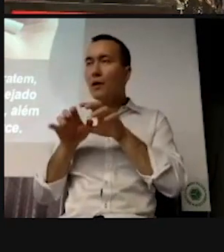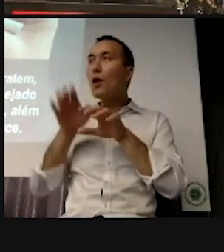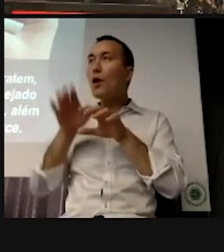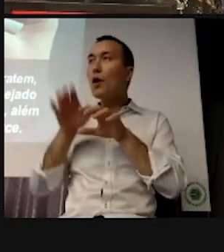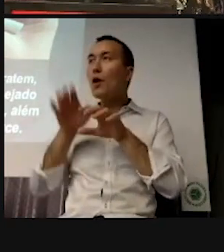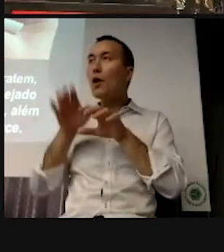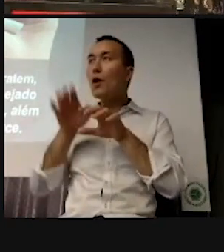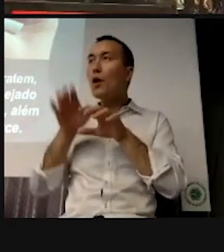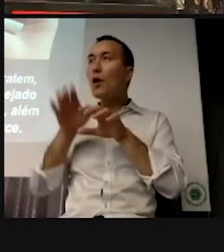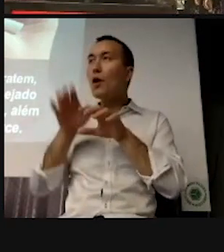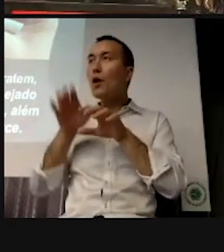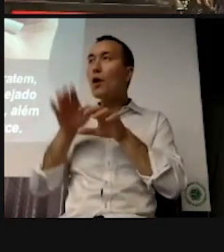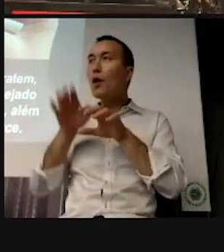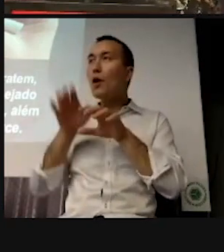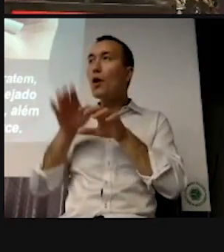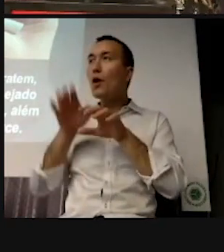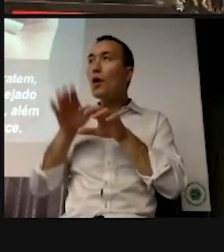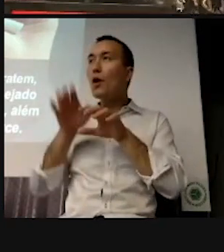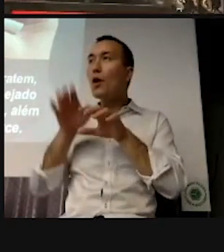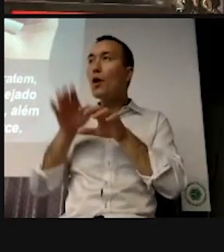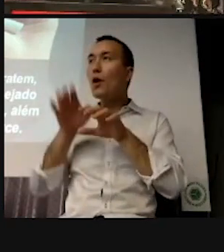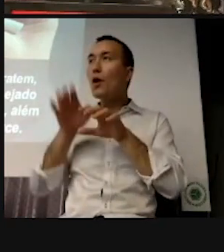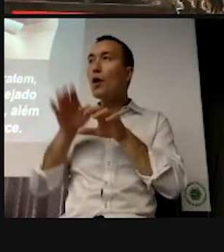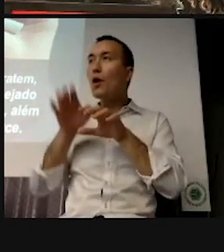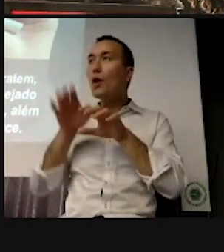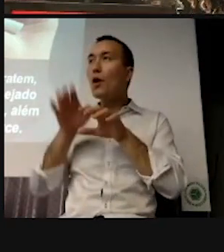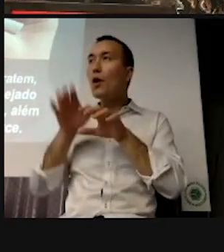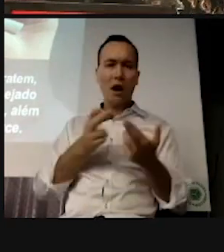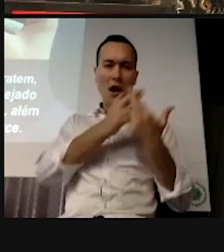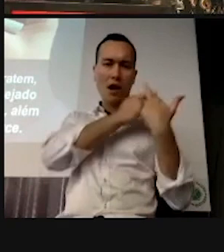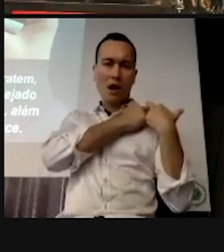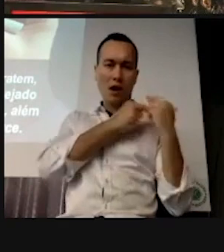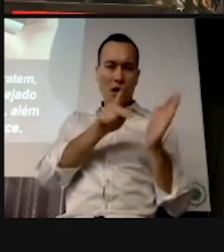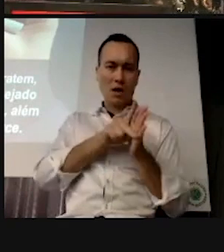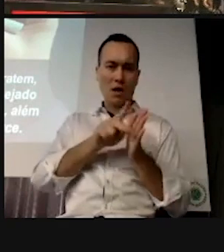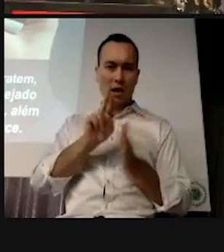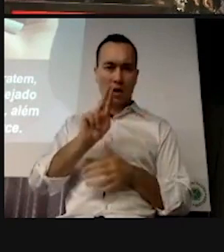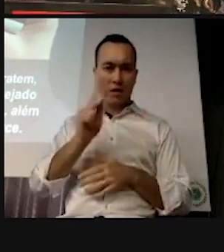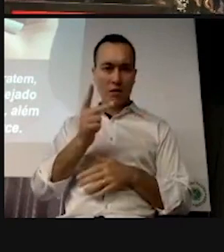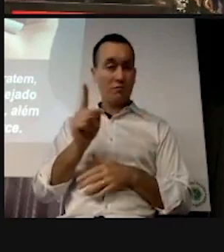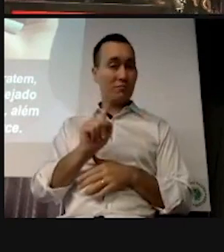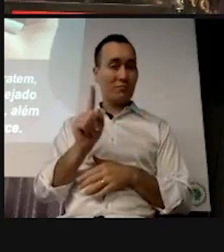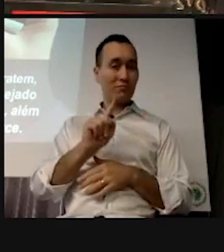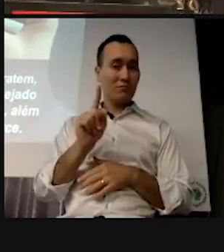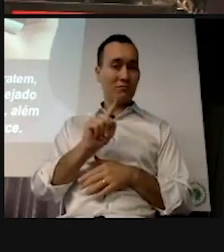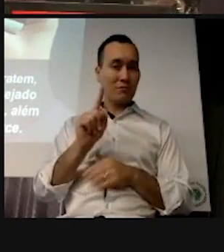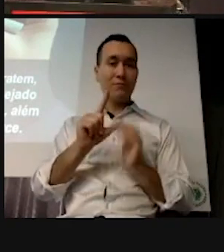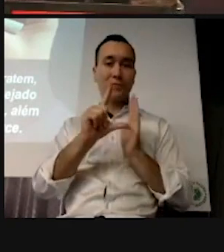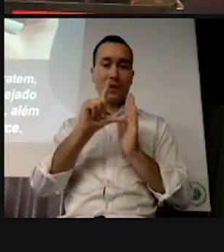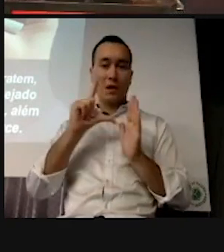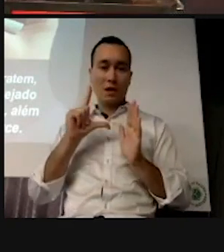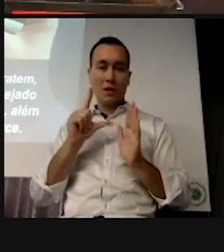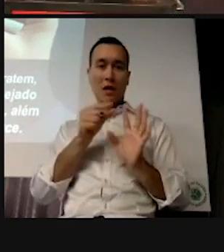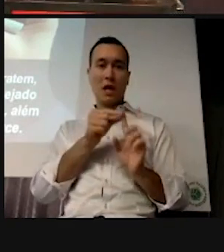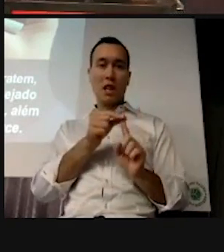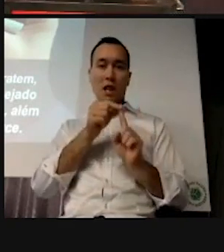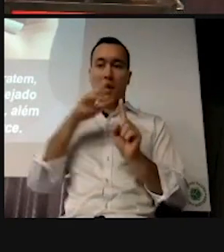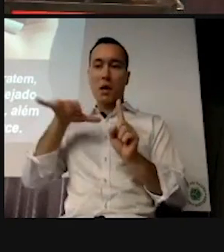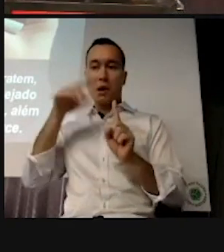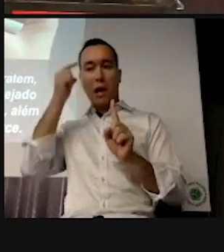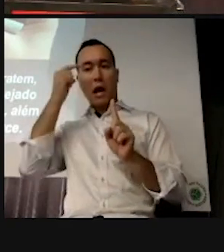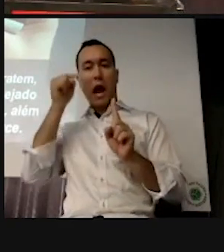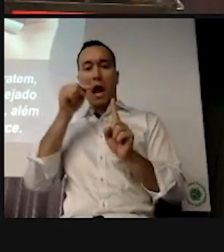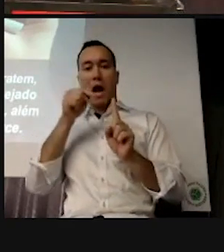entender seu mundo. Quem falou que o RH tem que fazer isso? E a gente já vê empresas fazendo de um jeito diferente. No meu livro, por exemplo, eu trago o case da